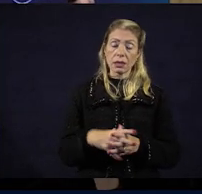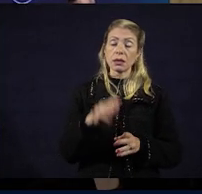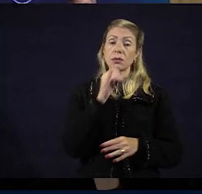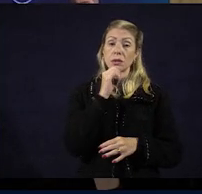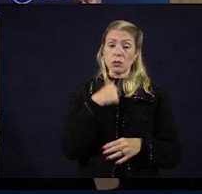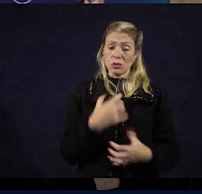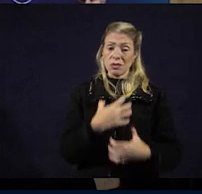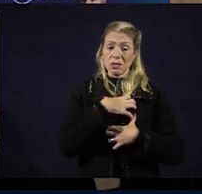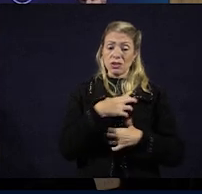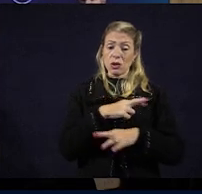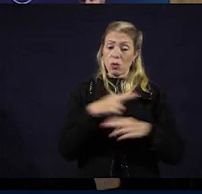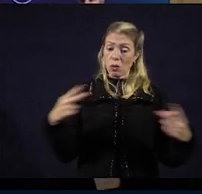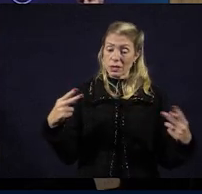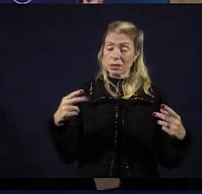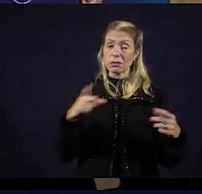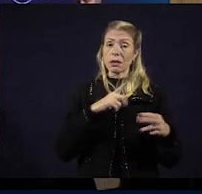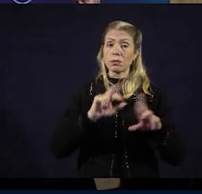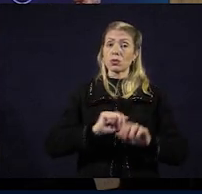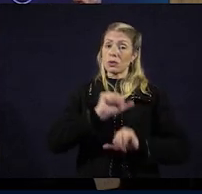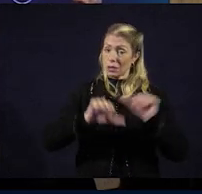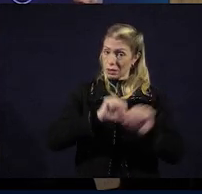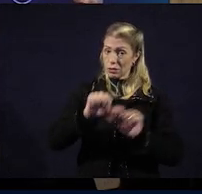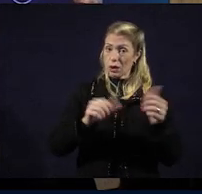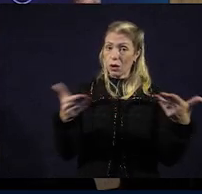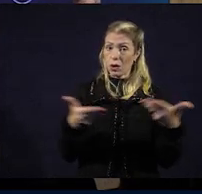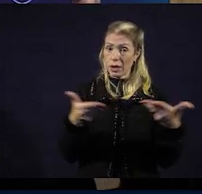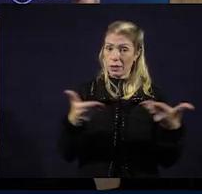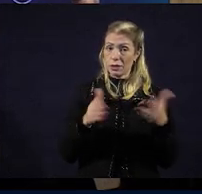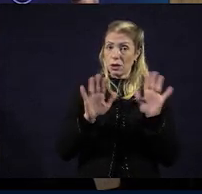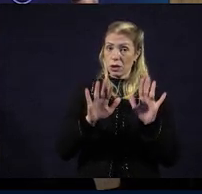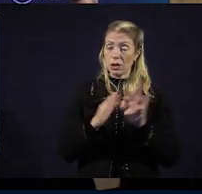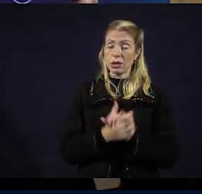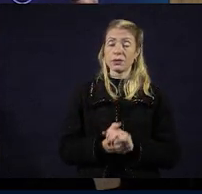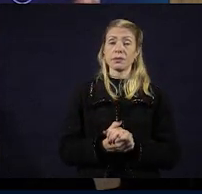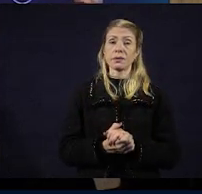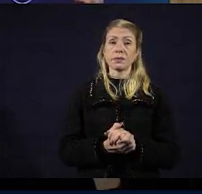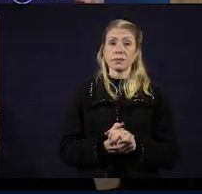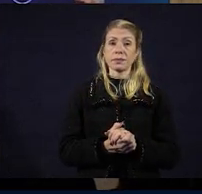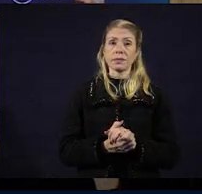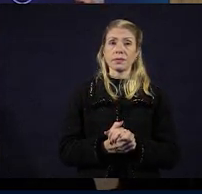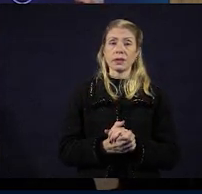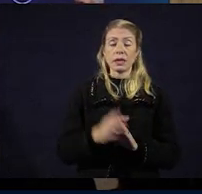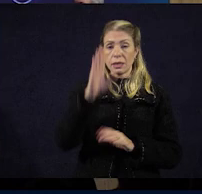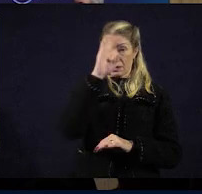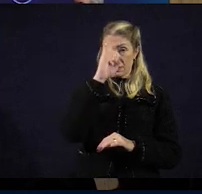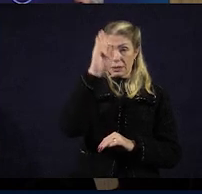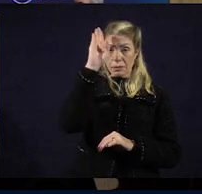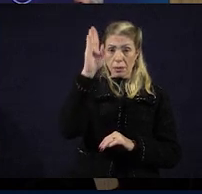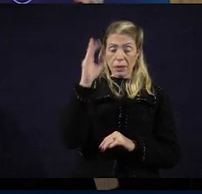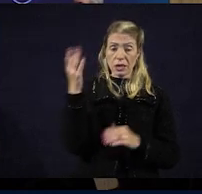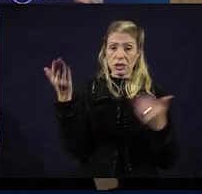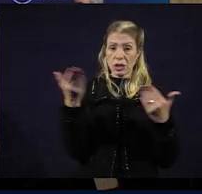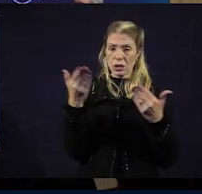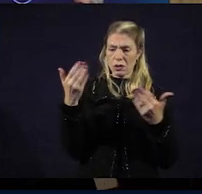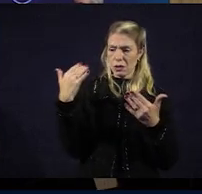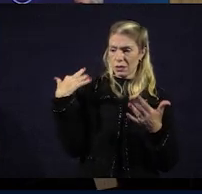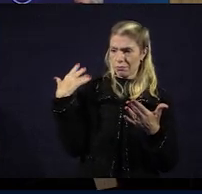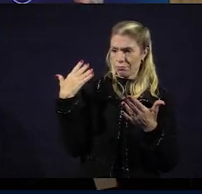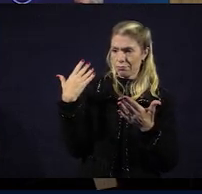sentia algo que tá mudando Tá mas assim principalmente durante esses